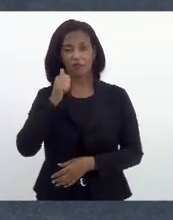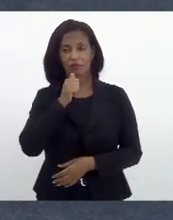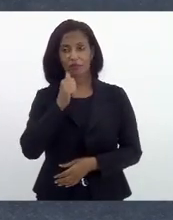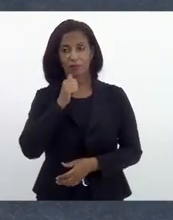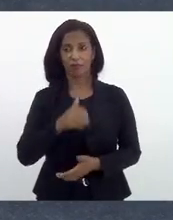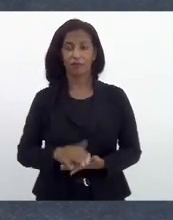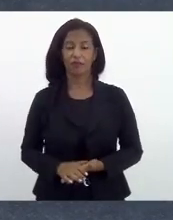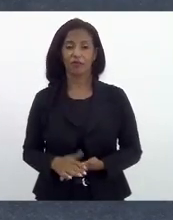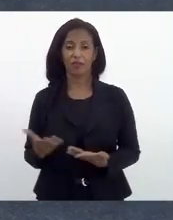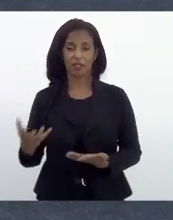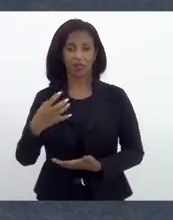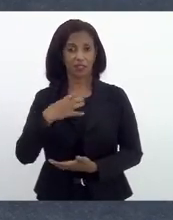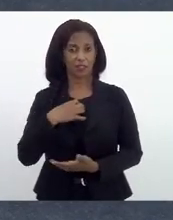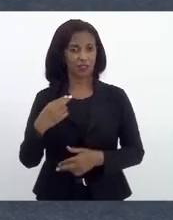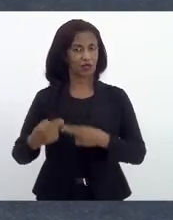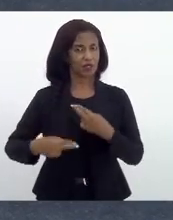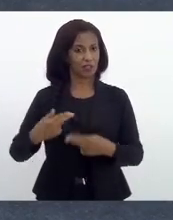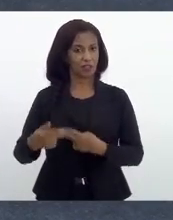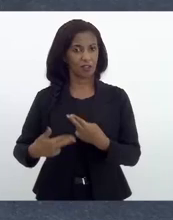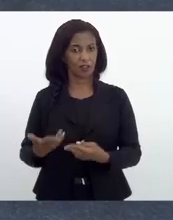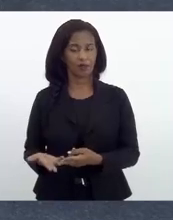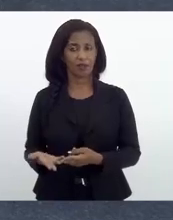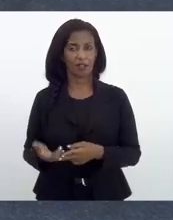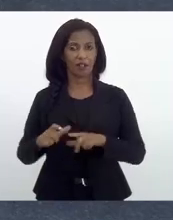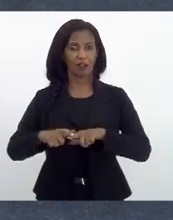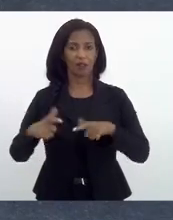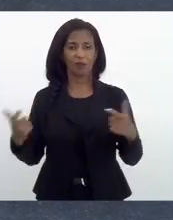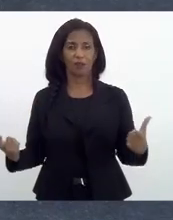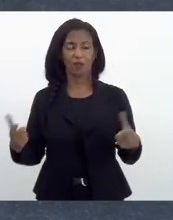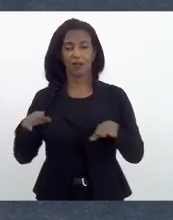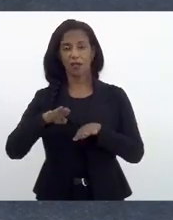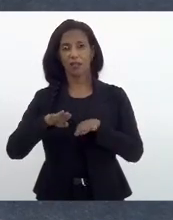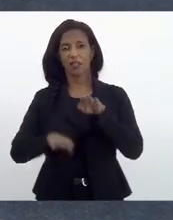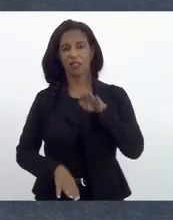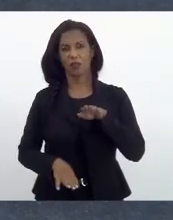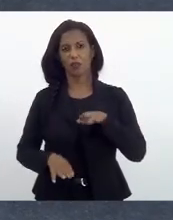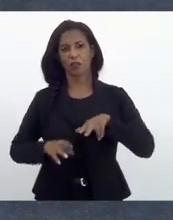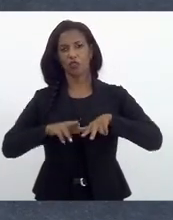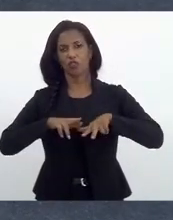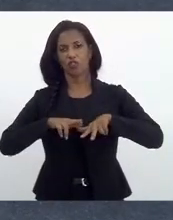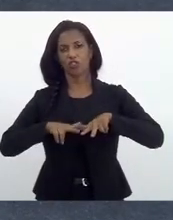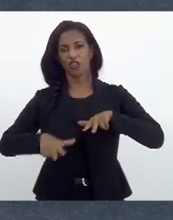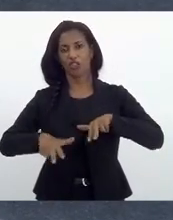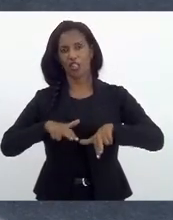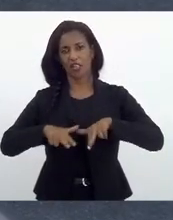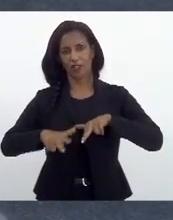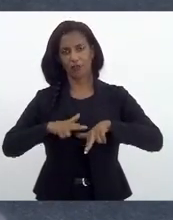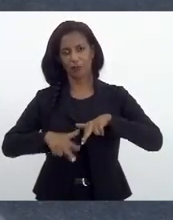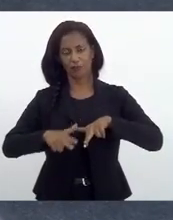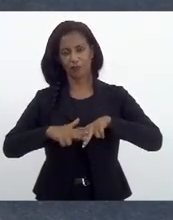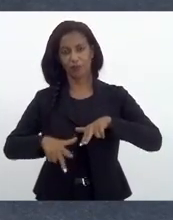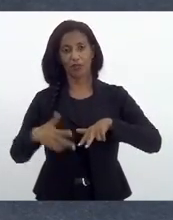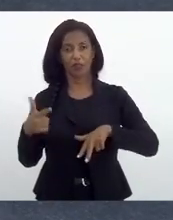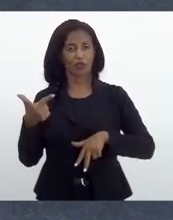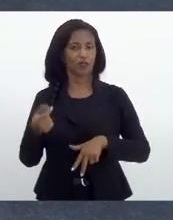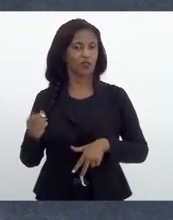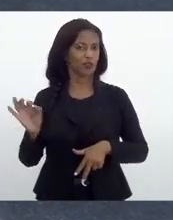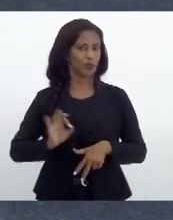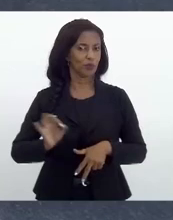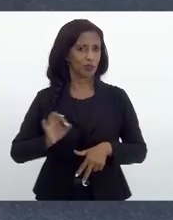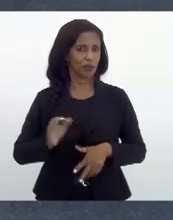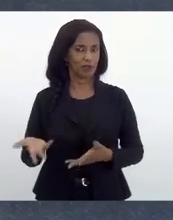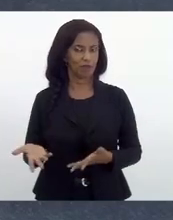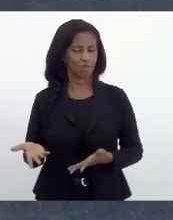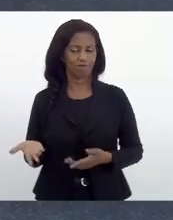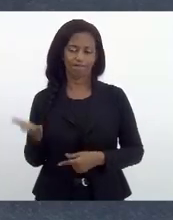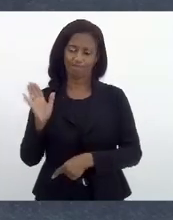então nesse sentido a reforma ela amplia a desigualdade de gênero então os 20% não